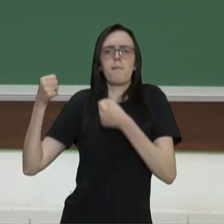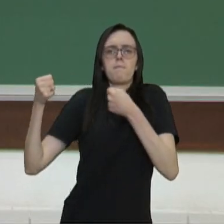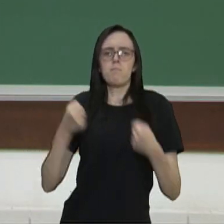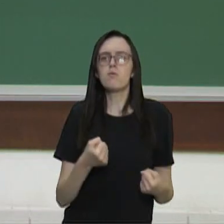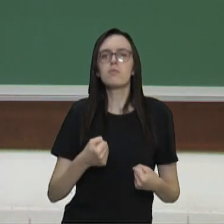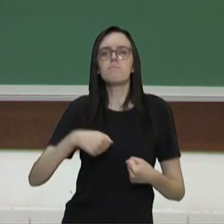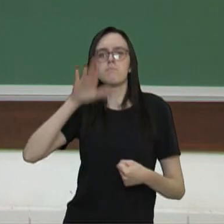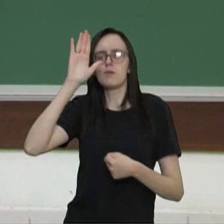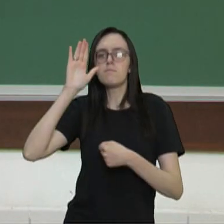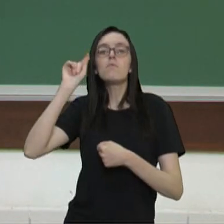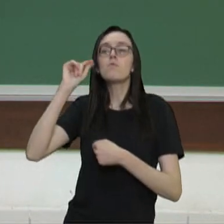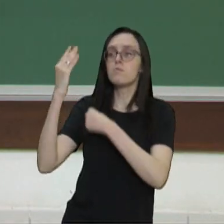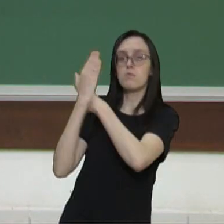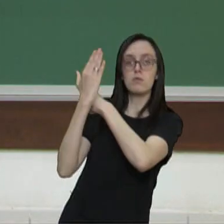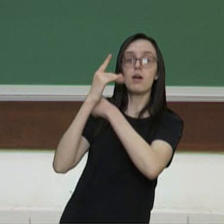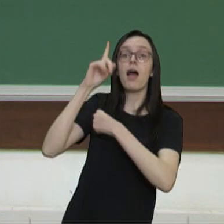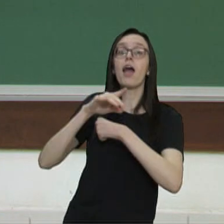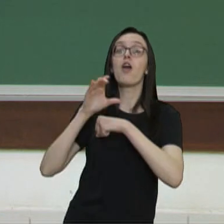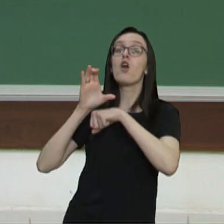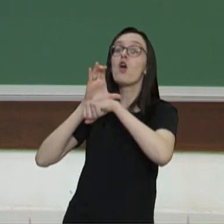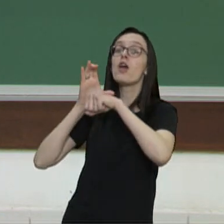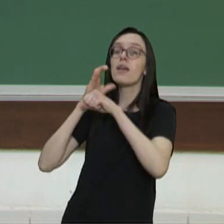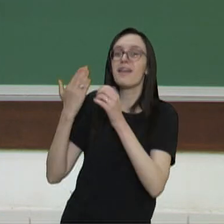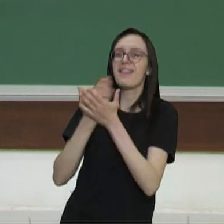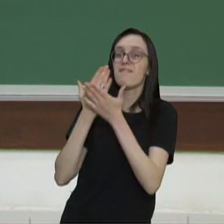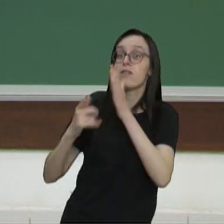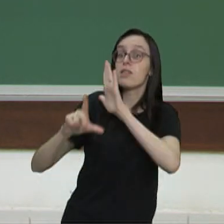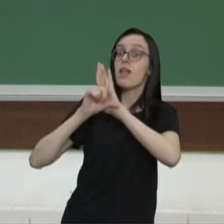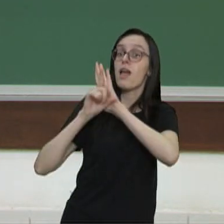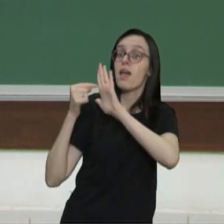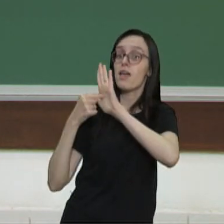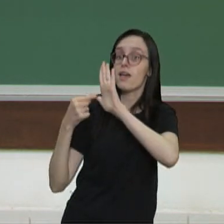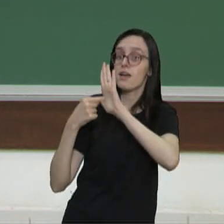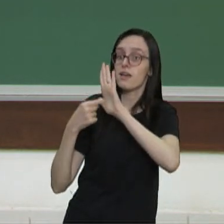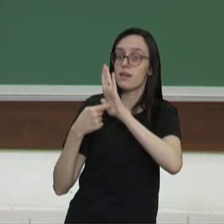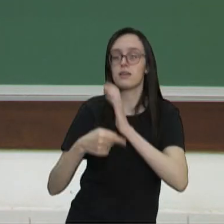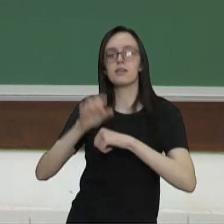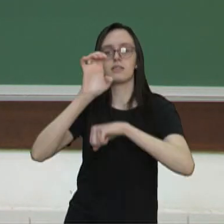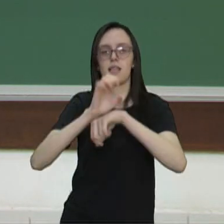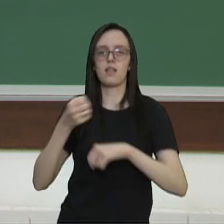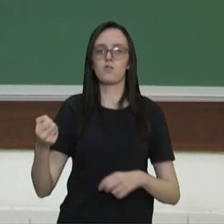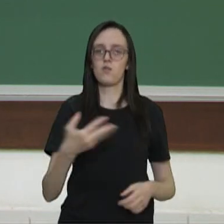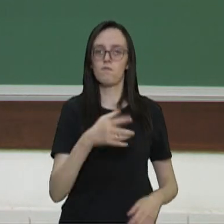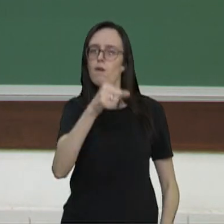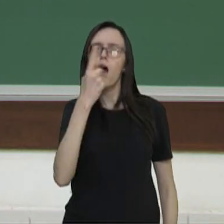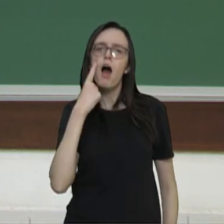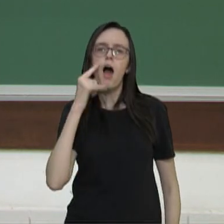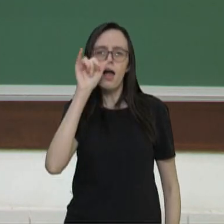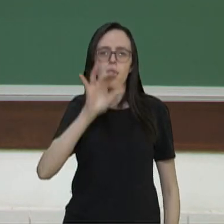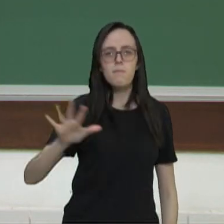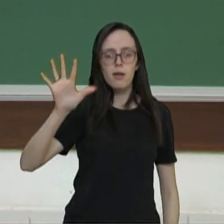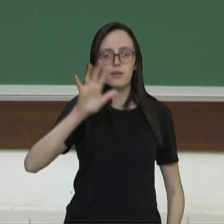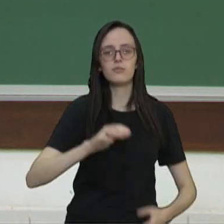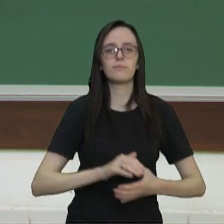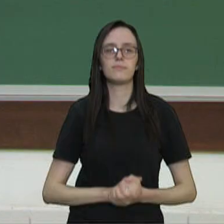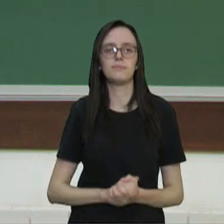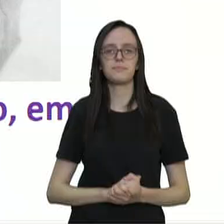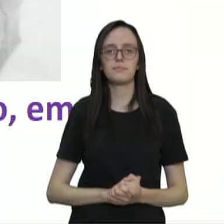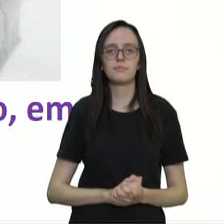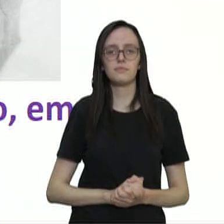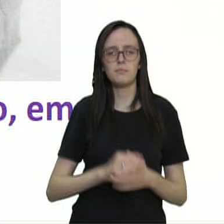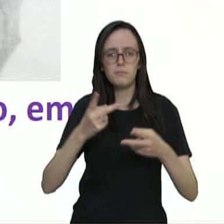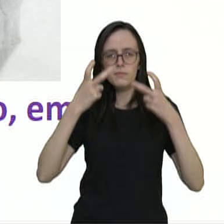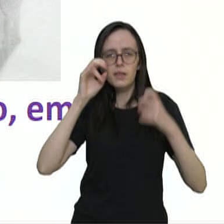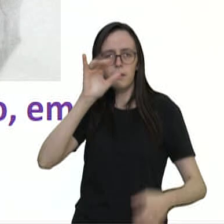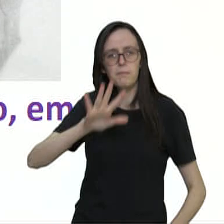poder amparado pela Constituição, pelas leis. Estado Novo. E dá uma olhada nessa imagem aqui. Isso, repara